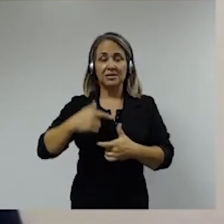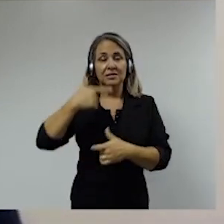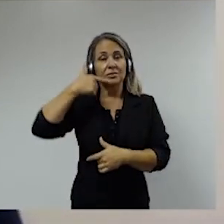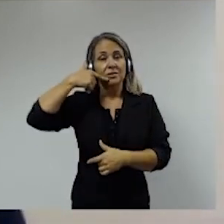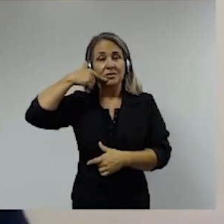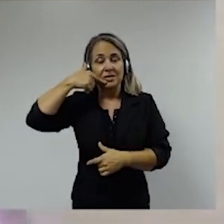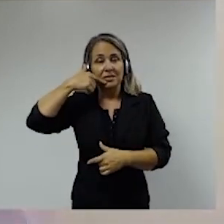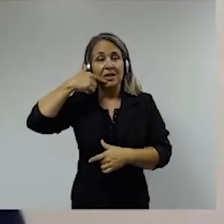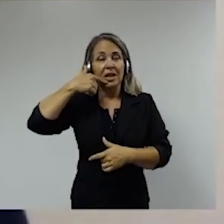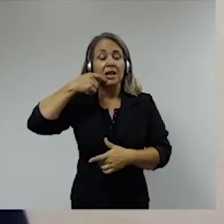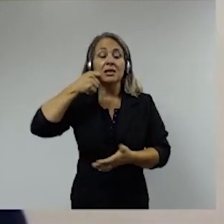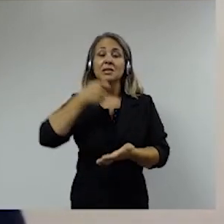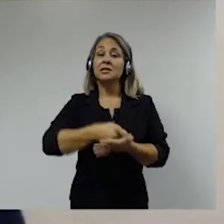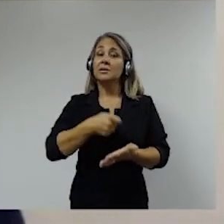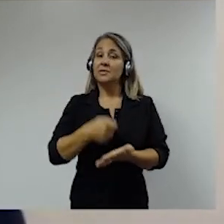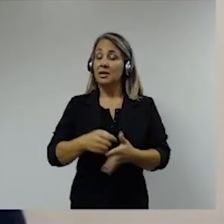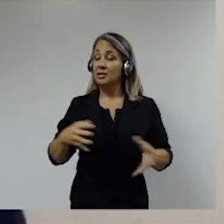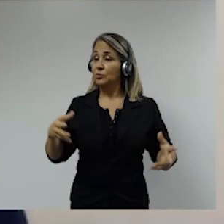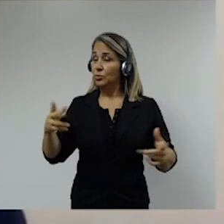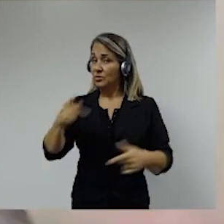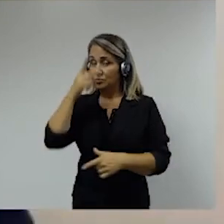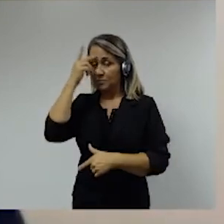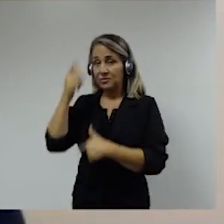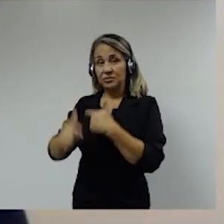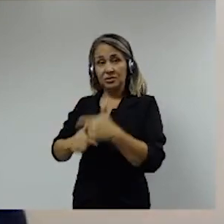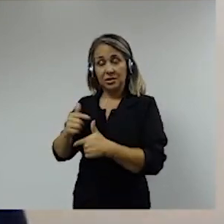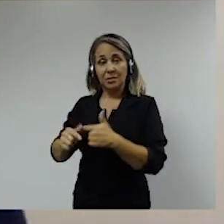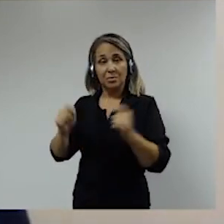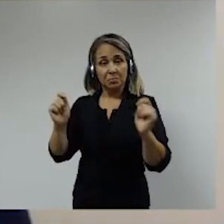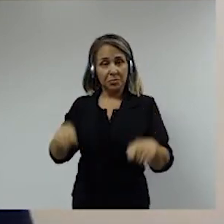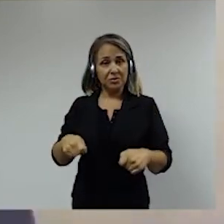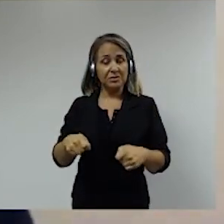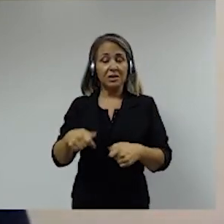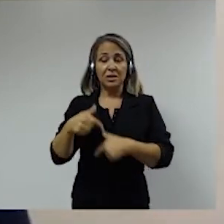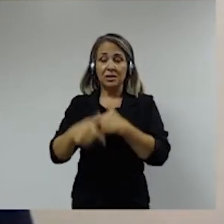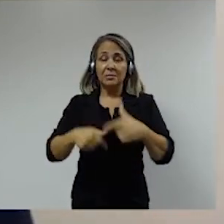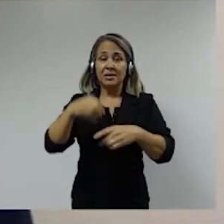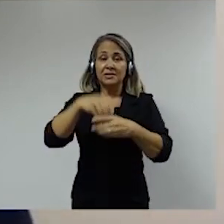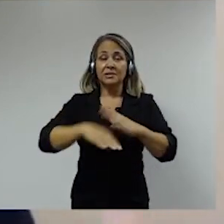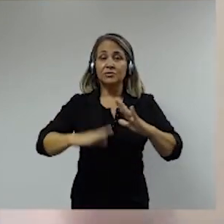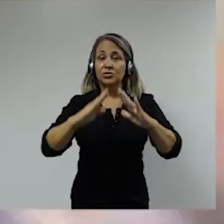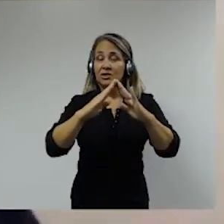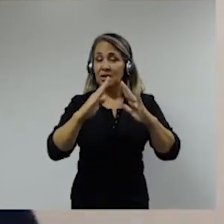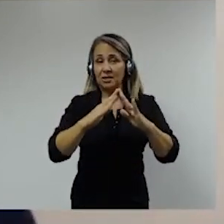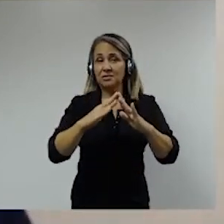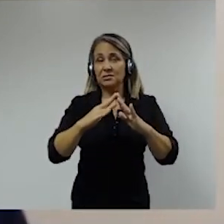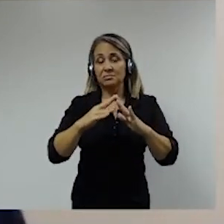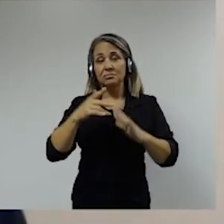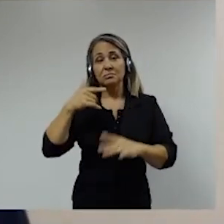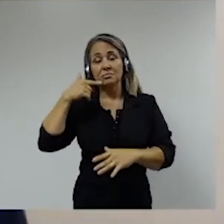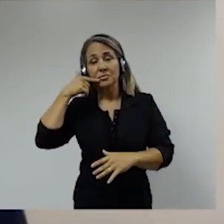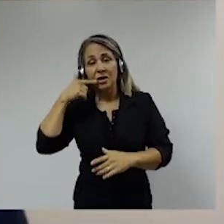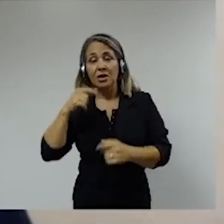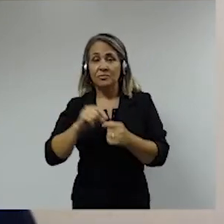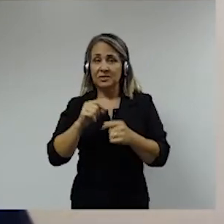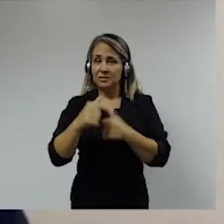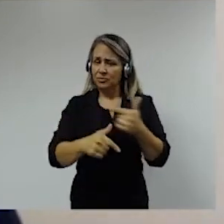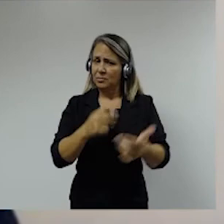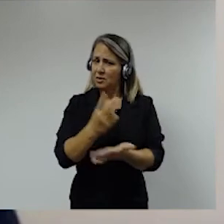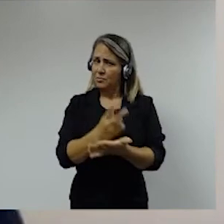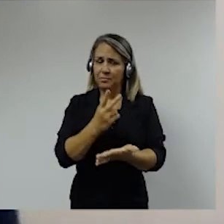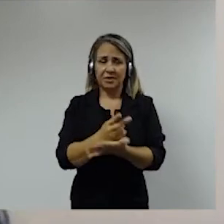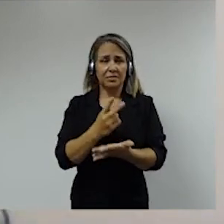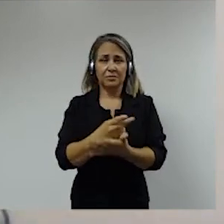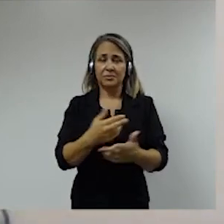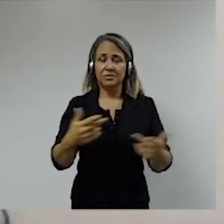determinar que, doravante, todos os empregados passem a atuar em casa, em trabalho remoto, exercendo, assim, as mesmas